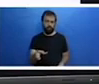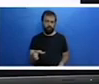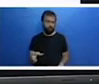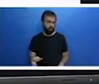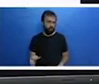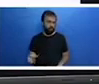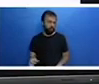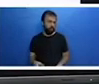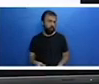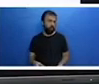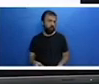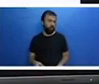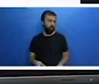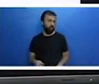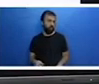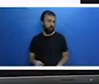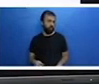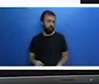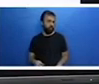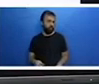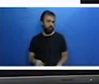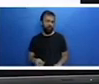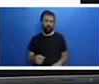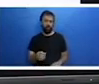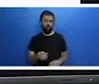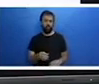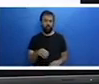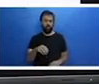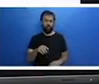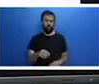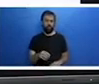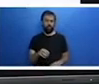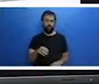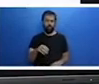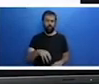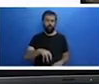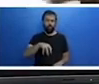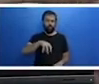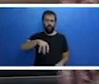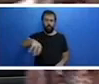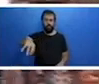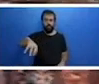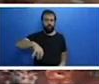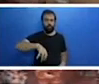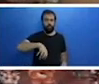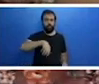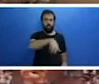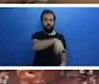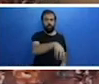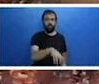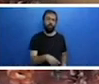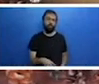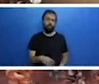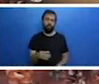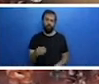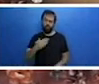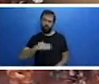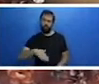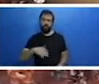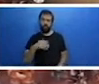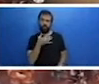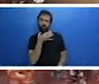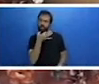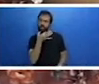E é obrigatório capturar o máximo de damas? Também não. Isso na espanhola. Na inglesa, na versão inglesa,